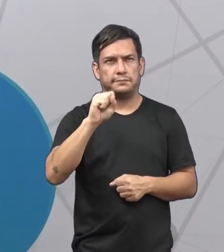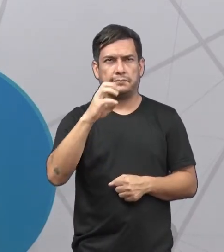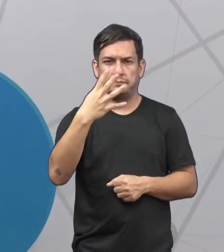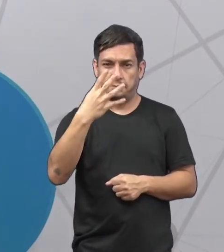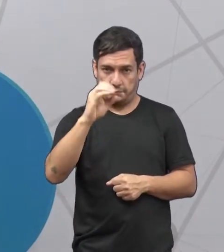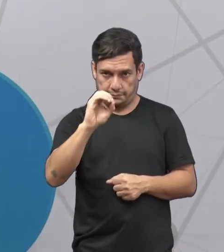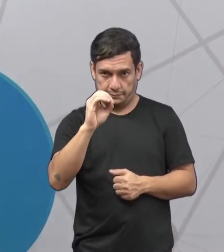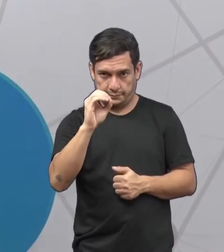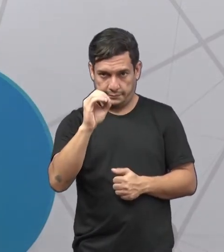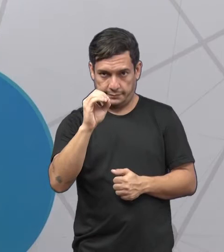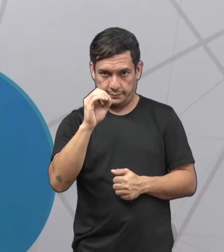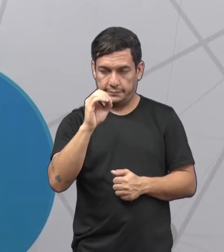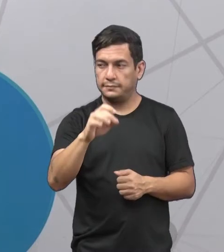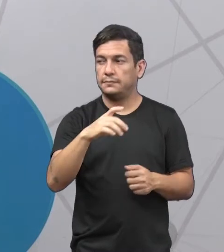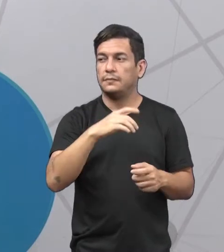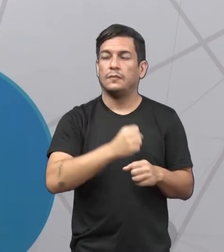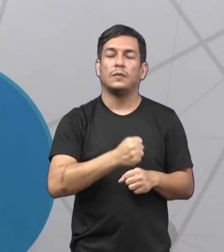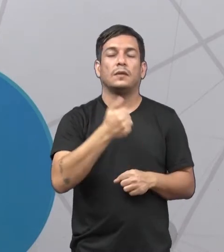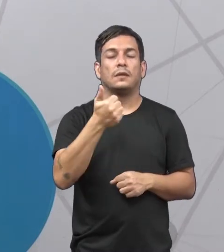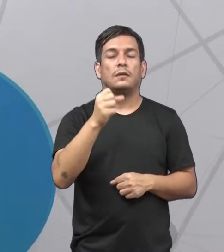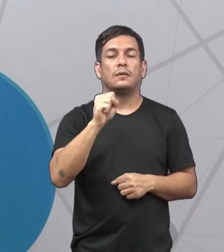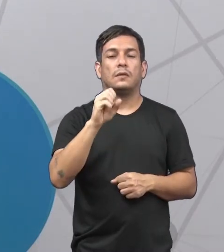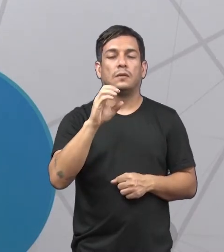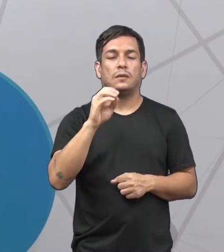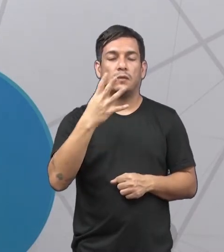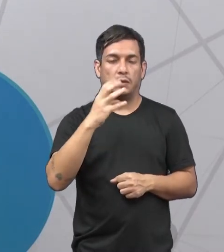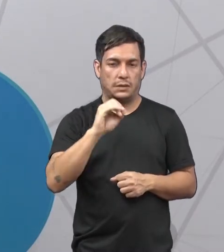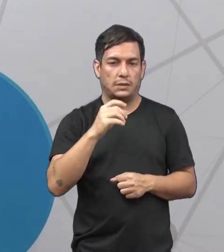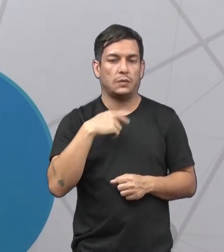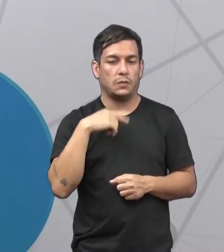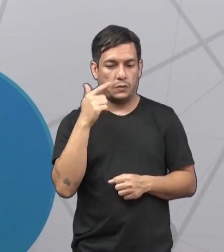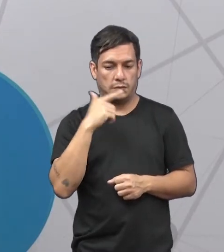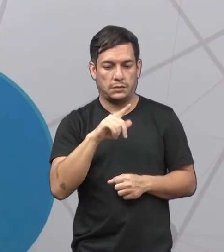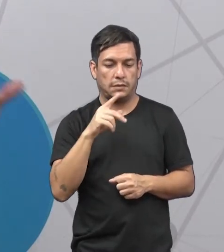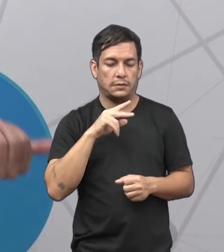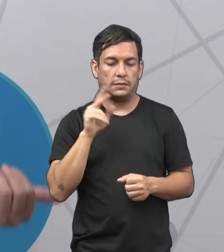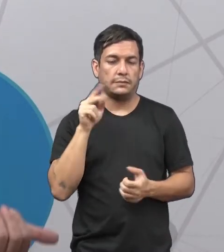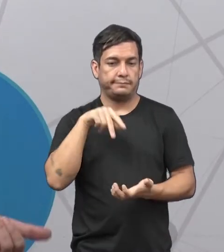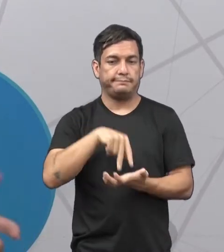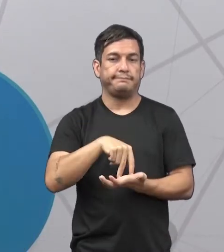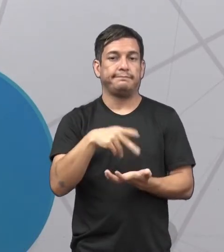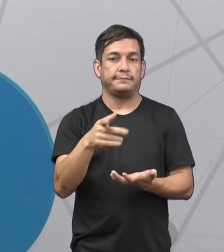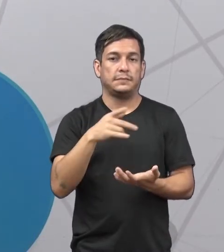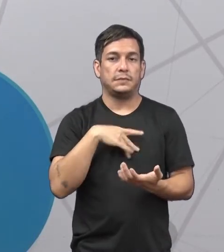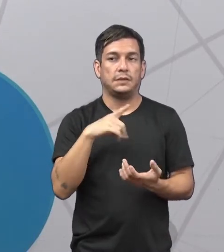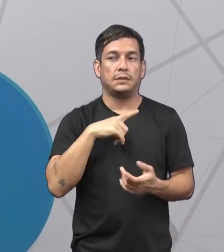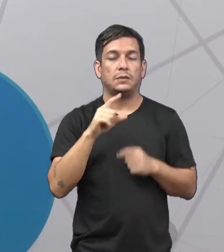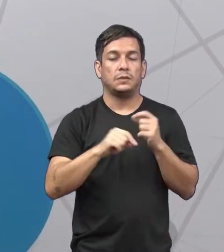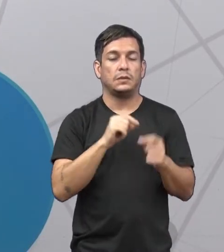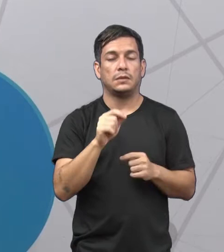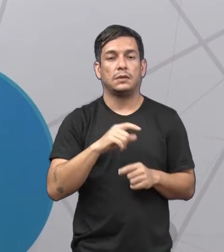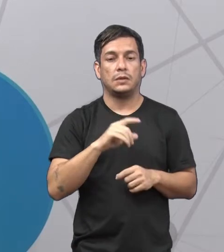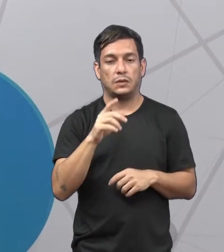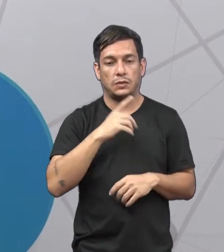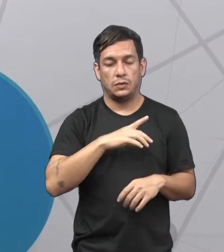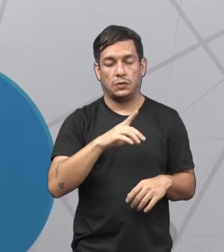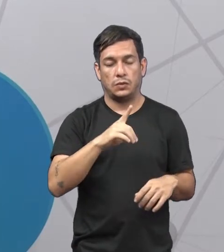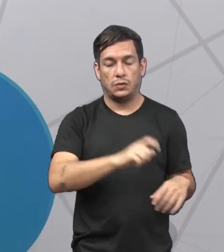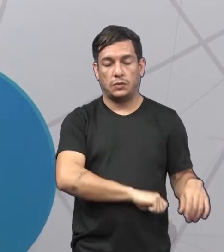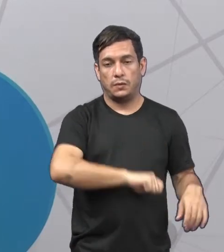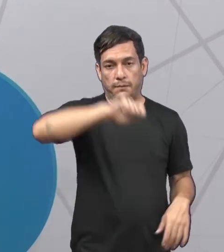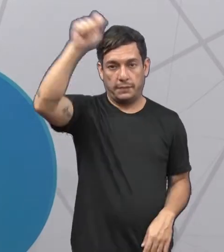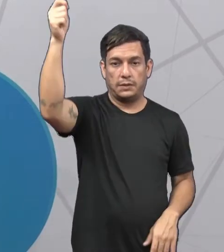1840. Né? Em 1840 assume como imperador, então aí recebe o título também de Dom Pedro